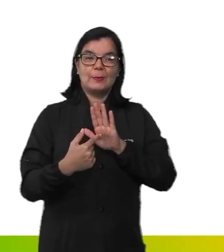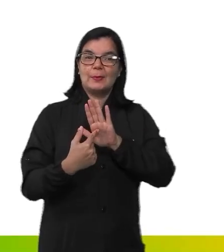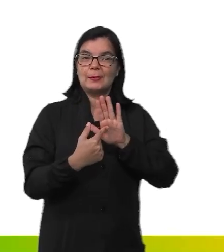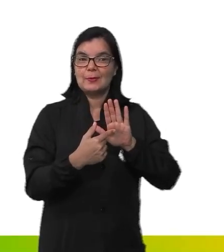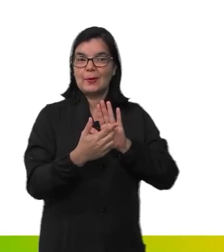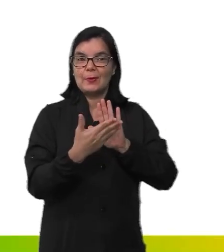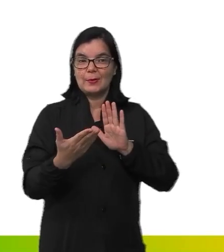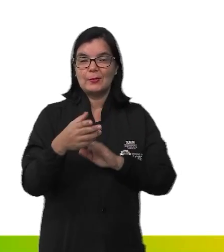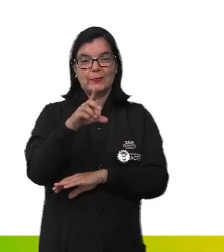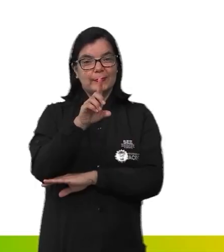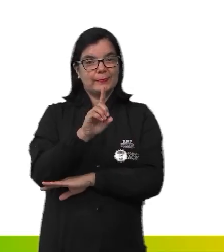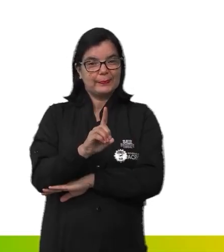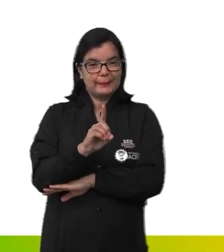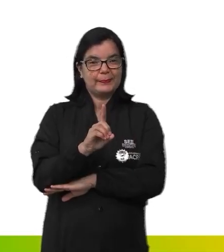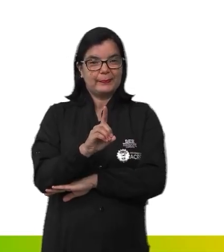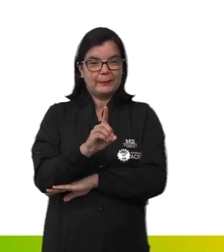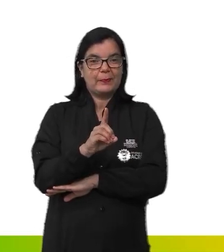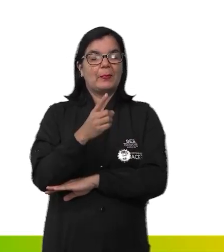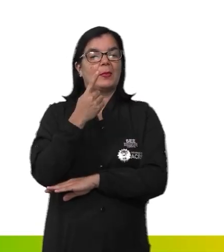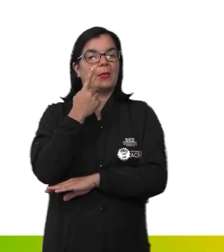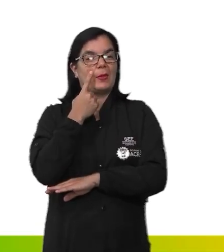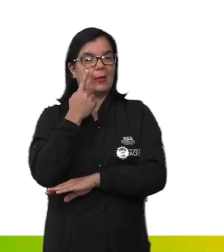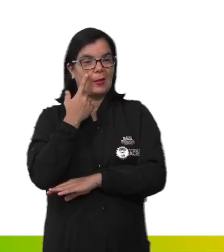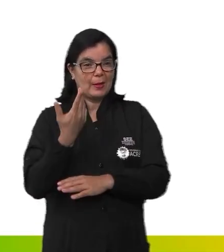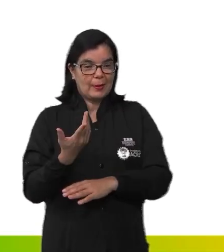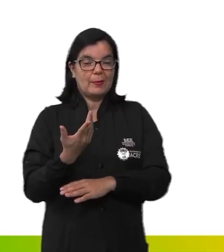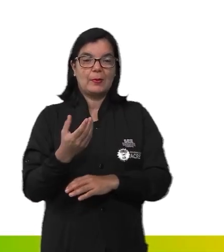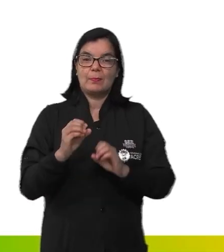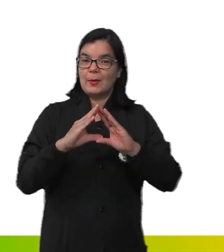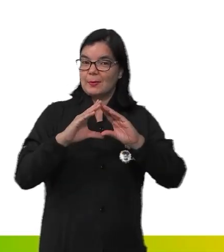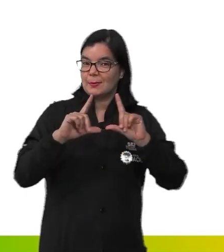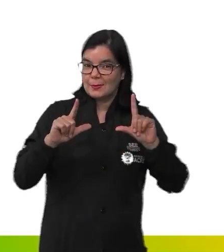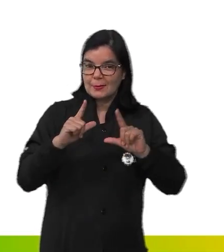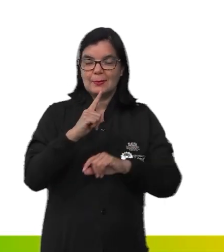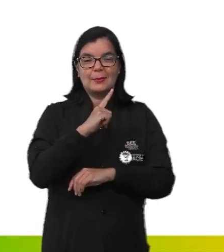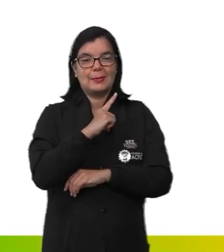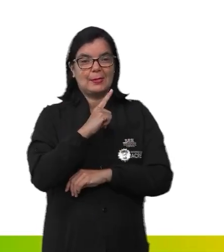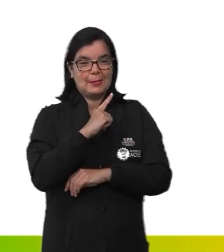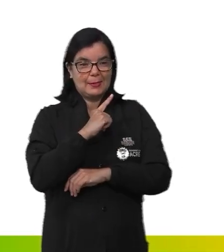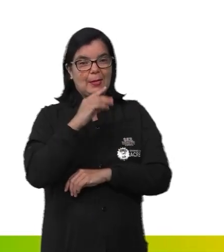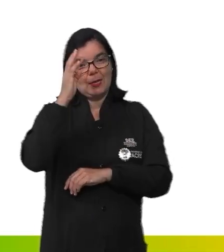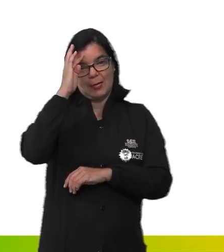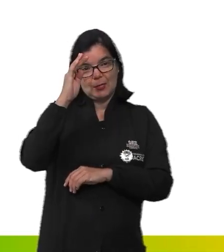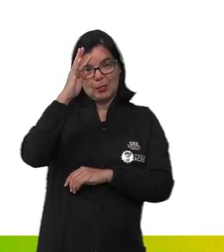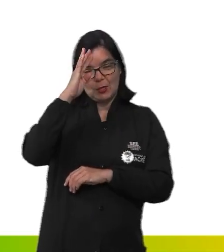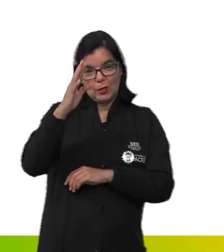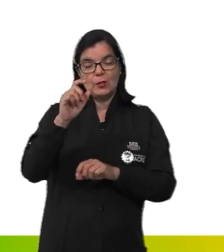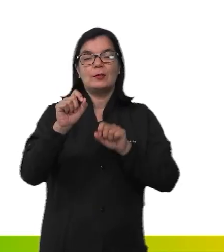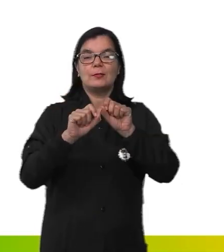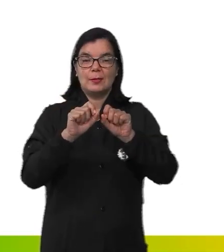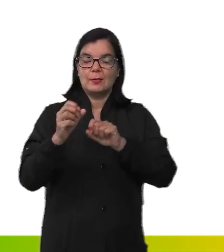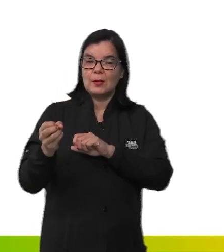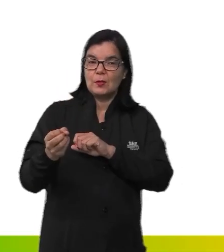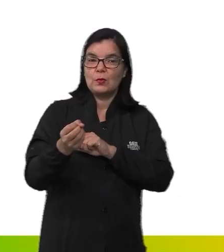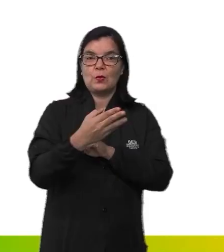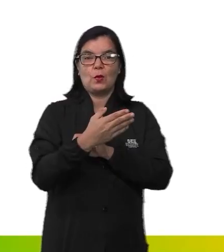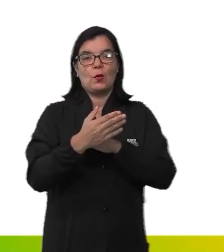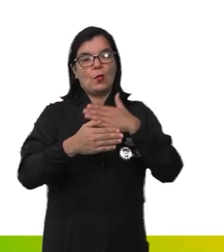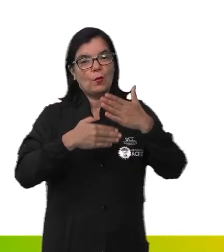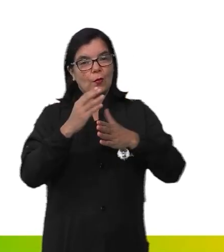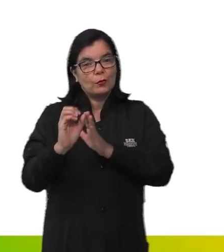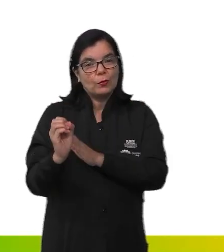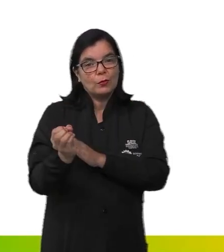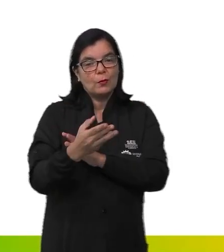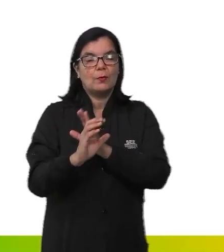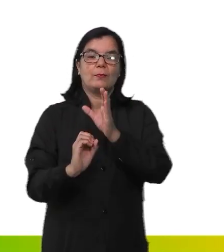no gabarito, é a alternativa D, né, pessoal? Que é a mais óbvia que tem. As teorias científicas são atualizadas conforme